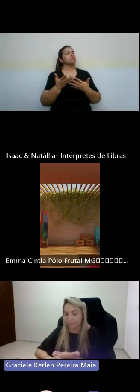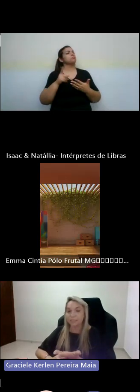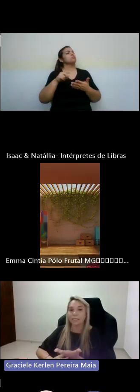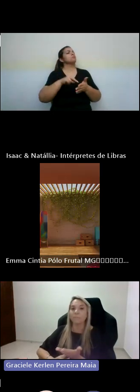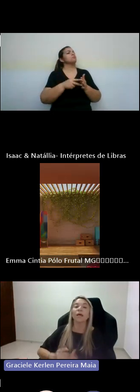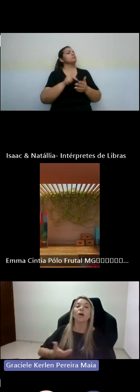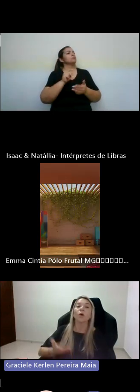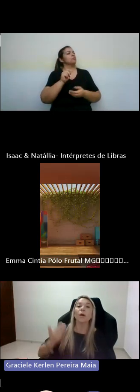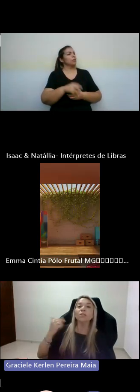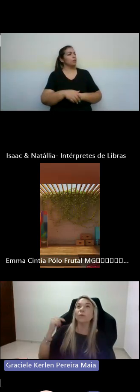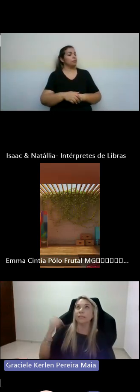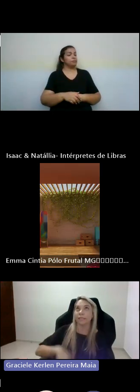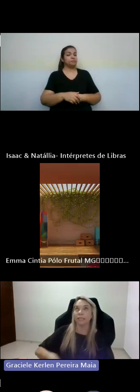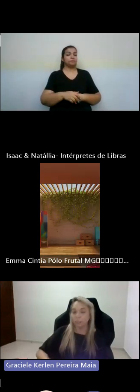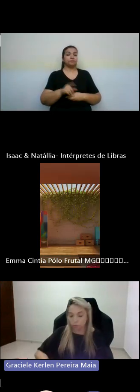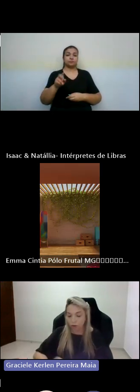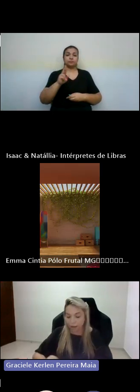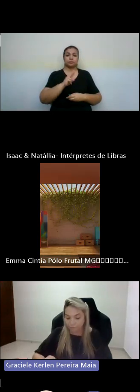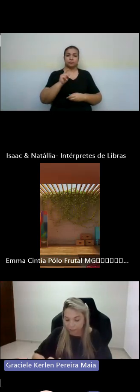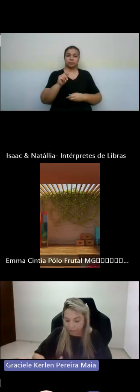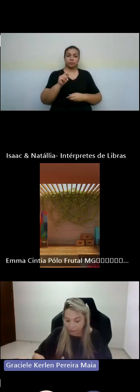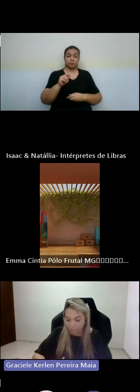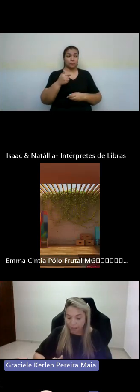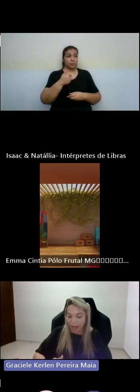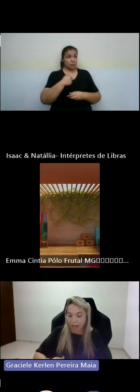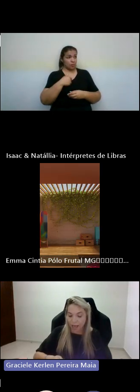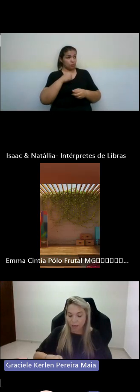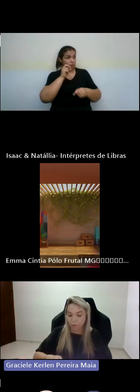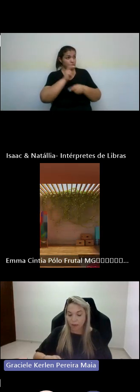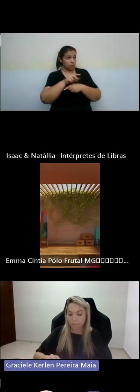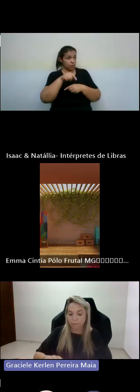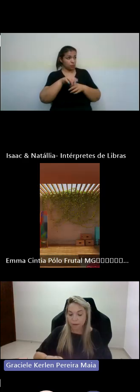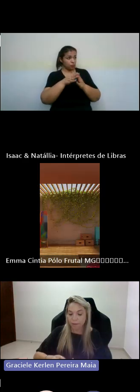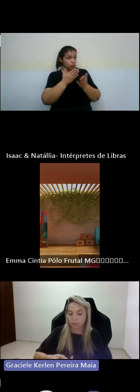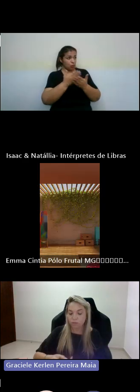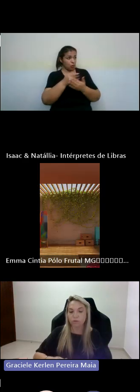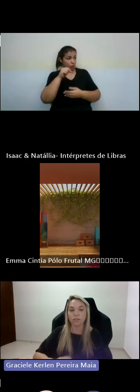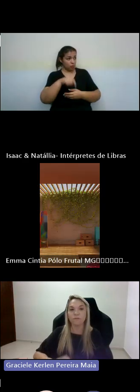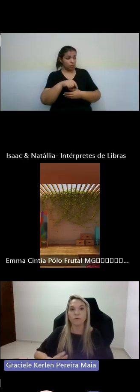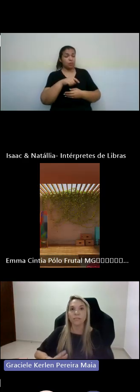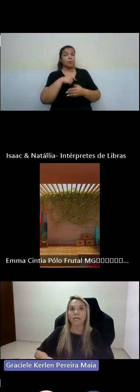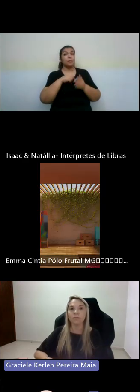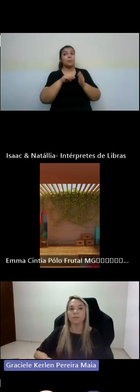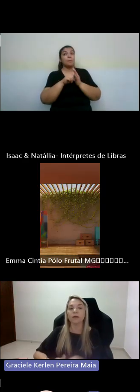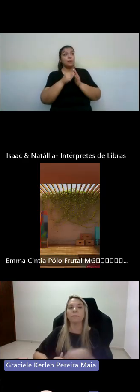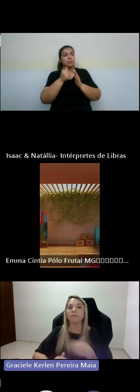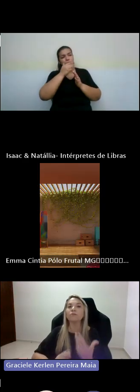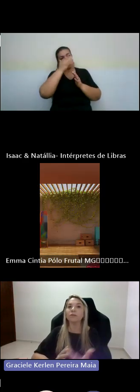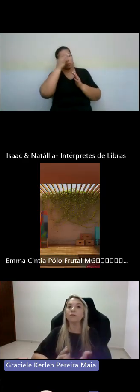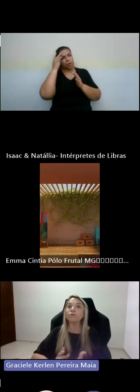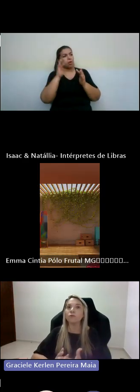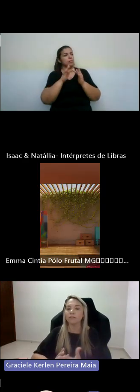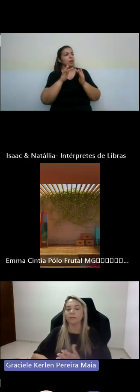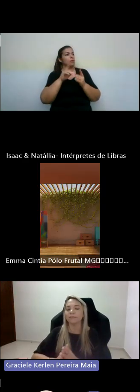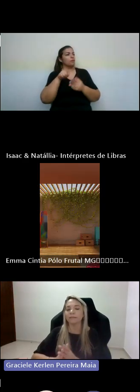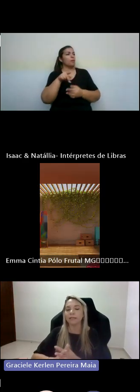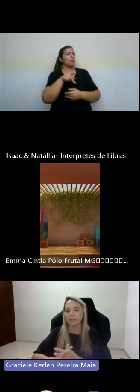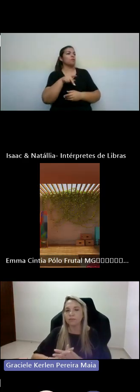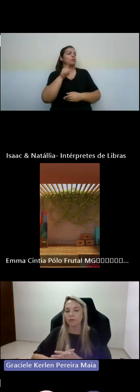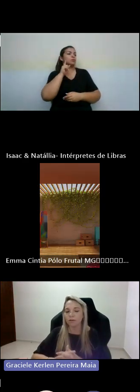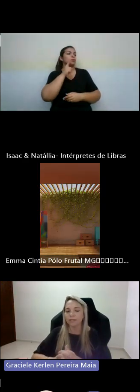Ela disse assim: quando eu entrei na escola Vida, a primeira pessoa que eu tive contato foi com a professora